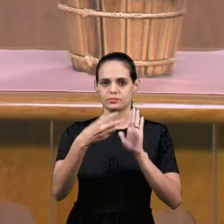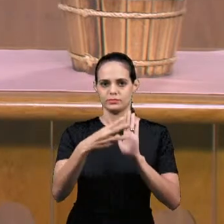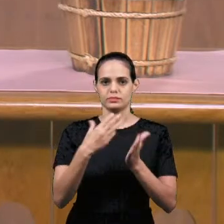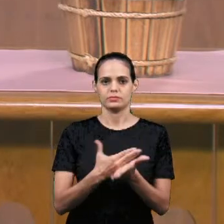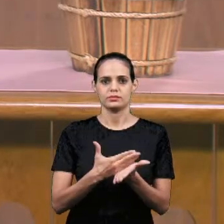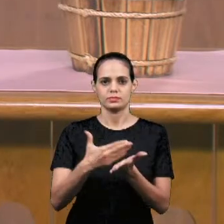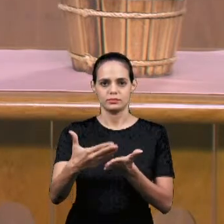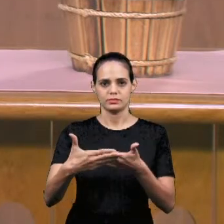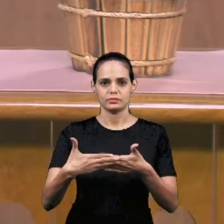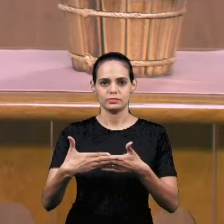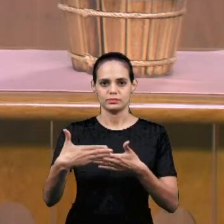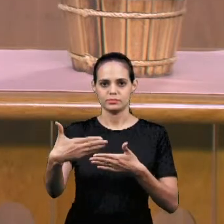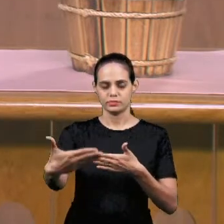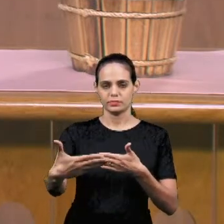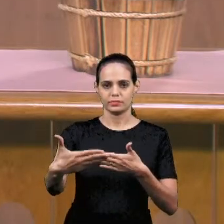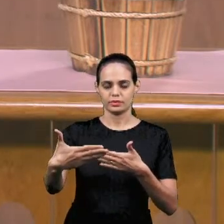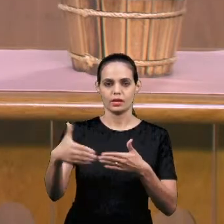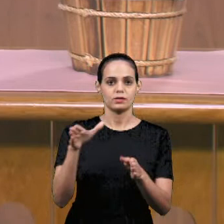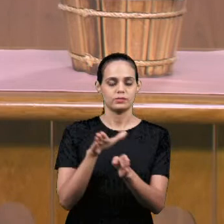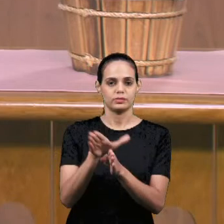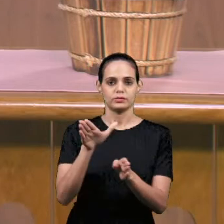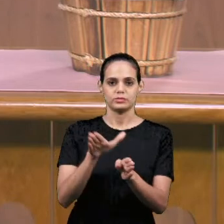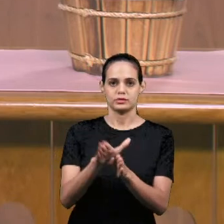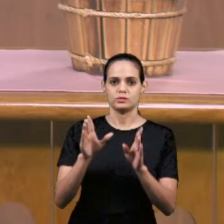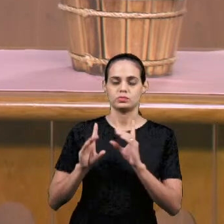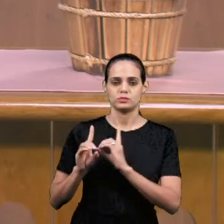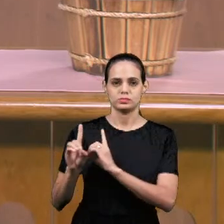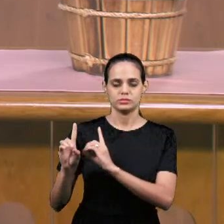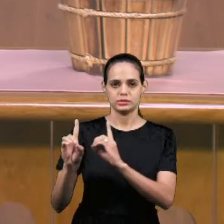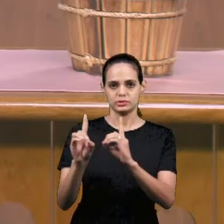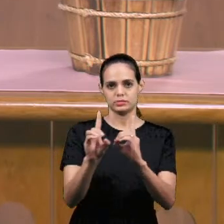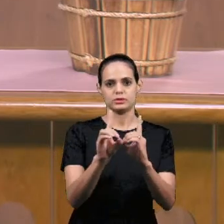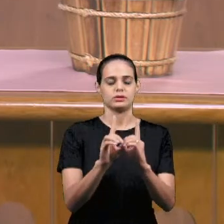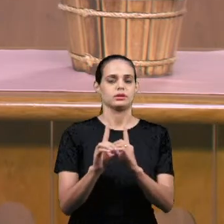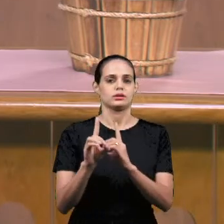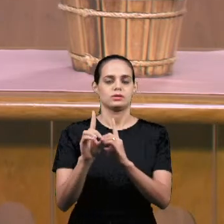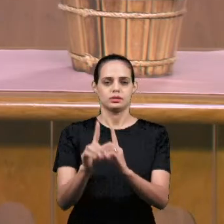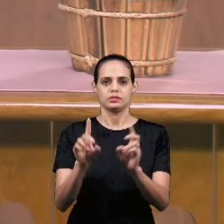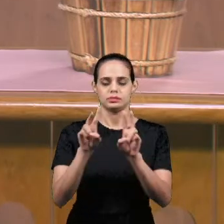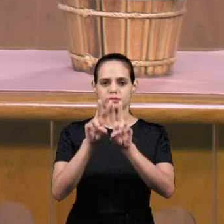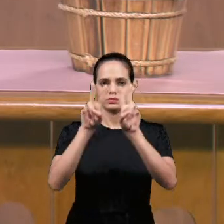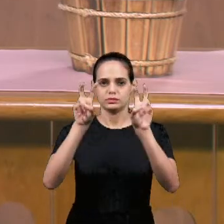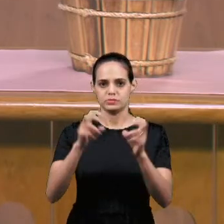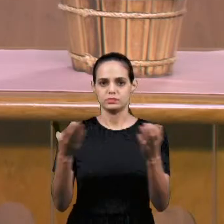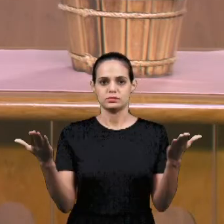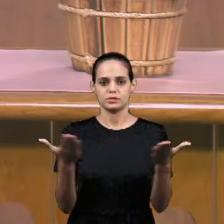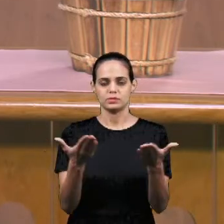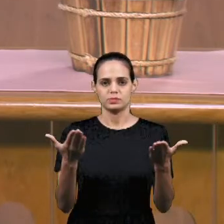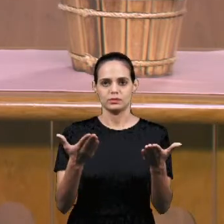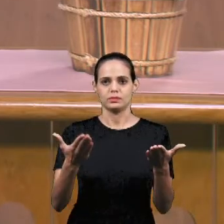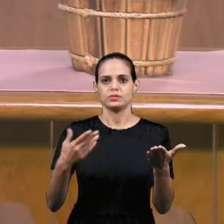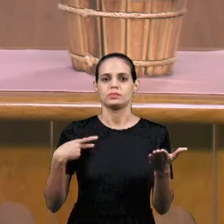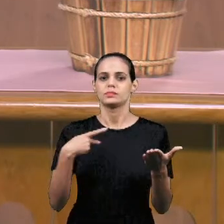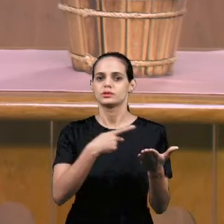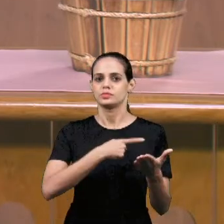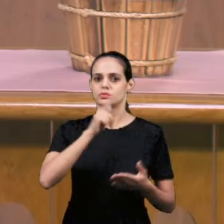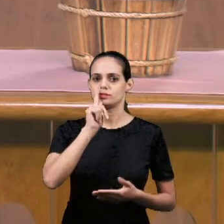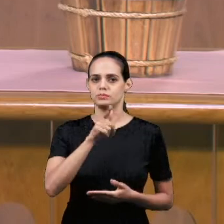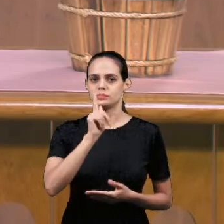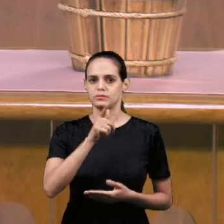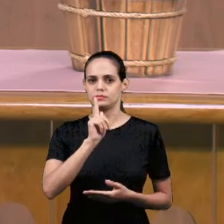a nossa orientação doutrinária relacionada a este assunto, e para isto passamos a palavra ao pastor Gedeuti